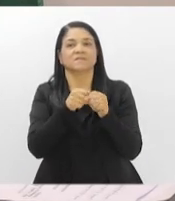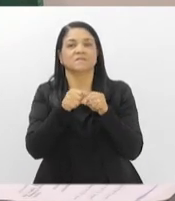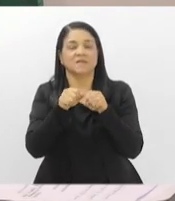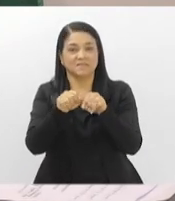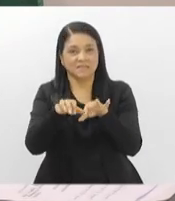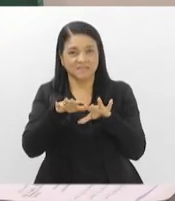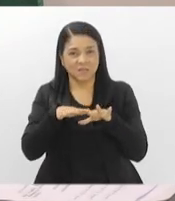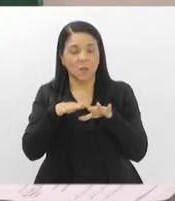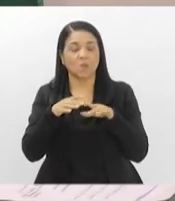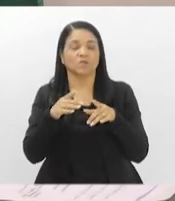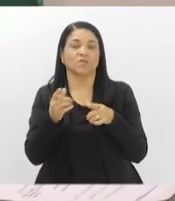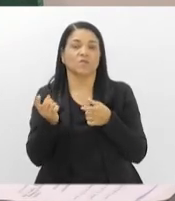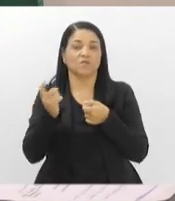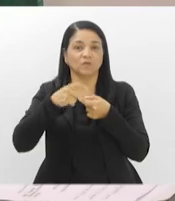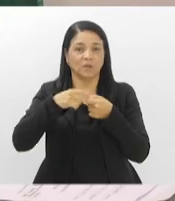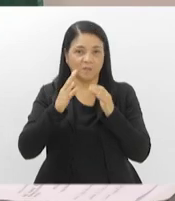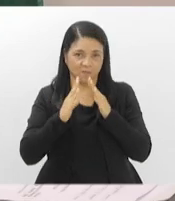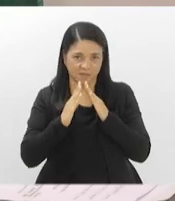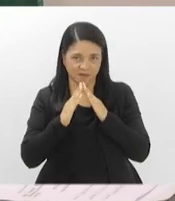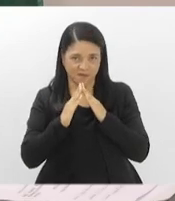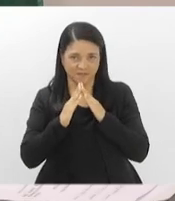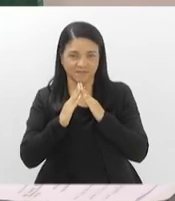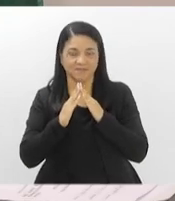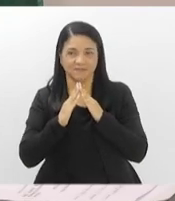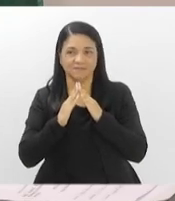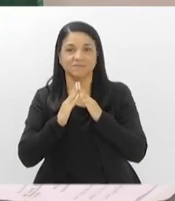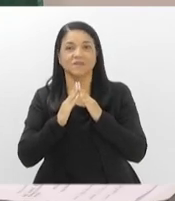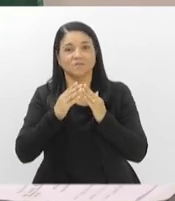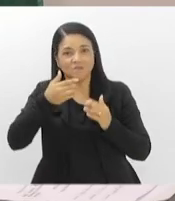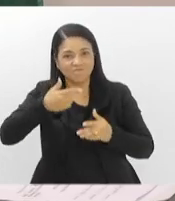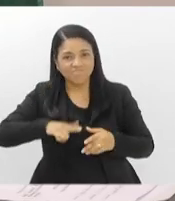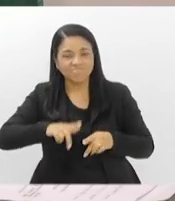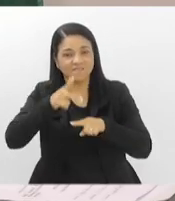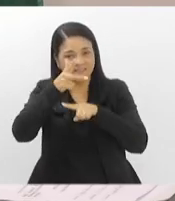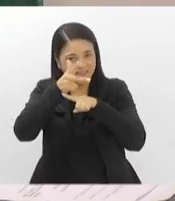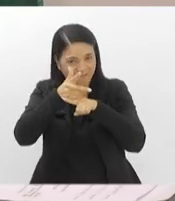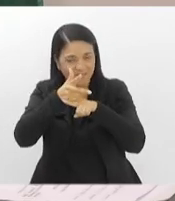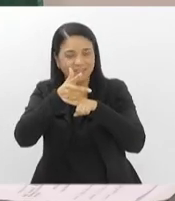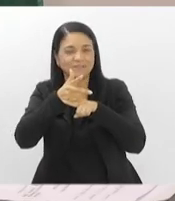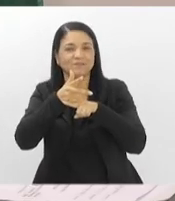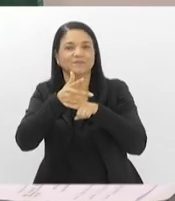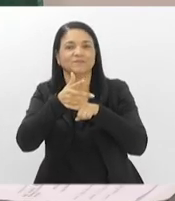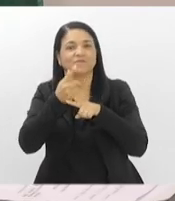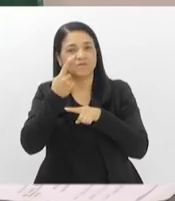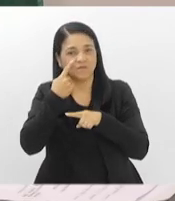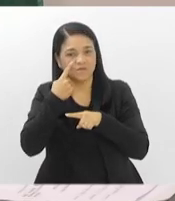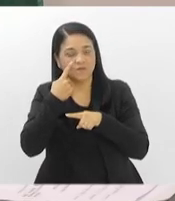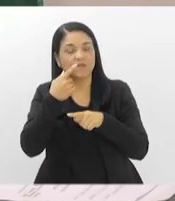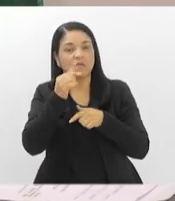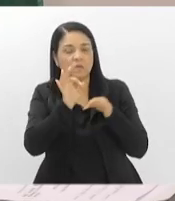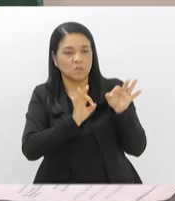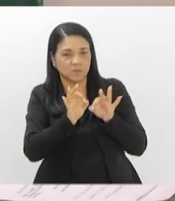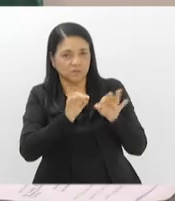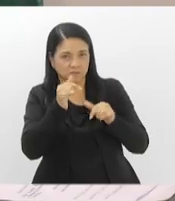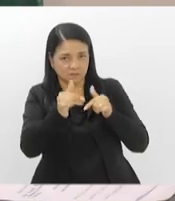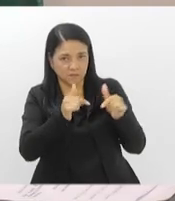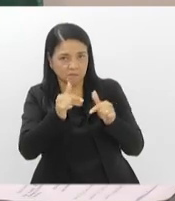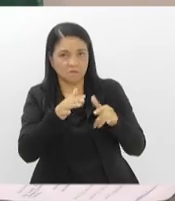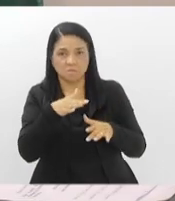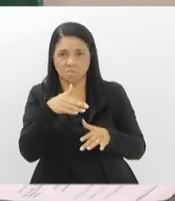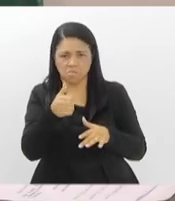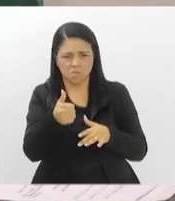casa que graças a Deus aqui a gente tem oportunidade de rever tenho certeza que o plano de trabalho foi feito da melhor maneira